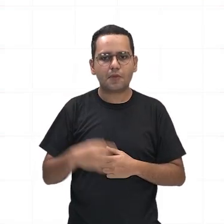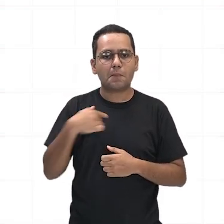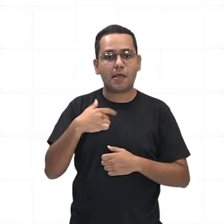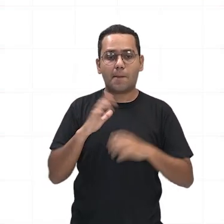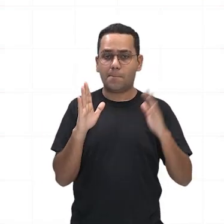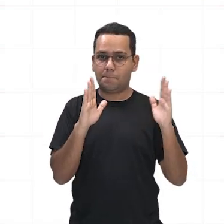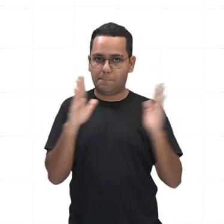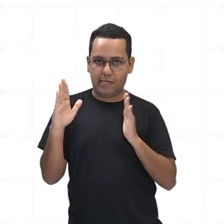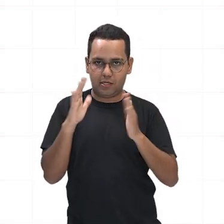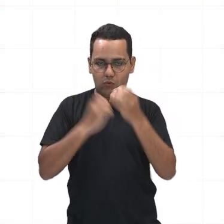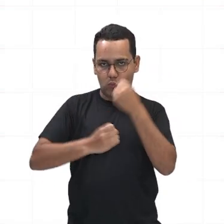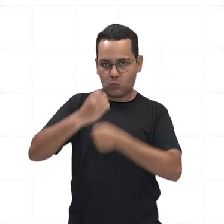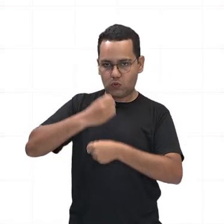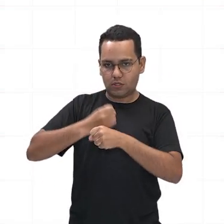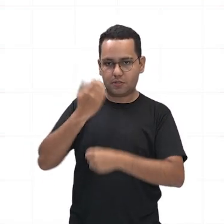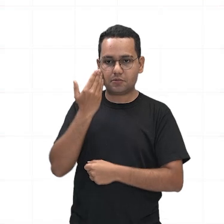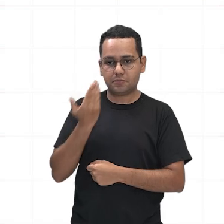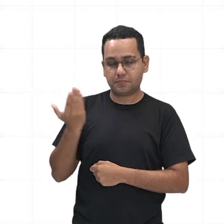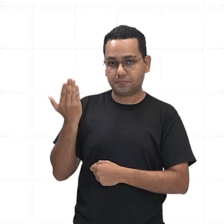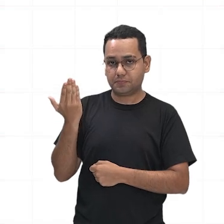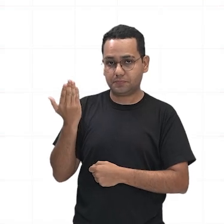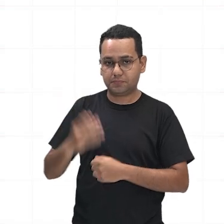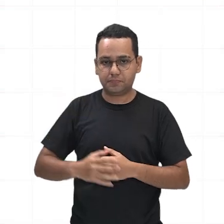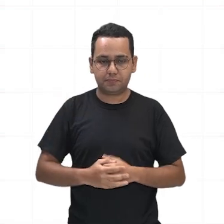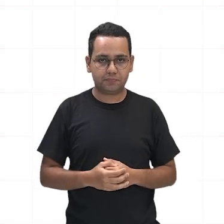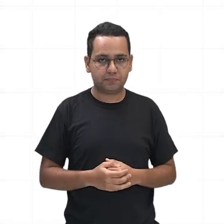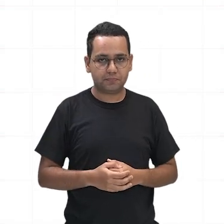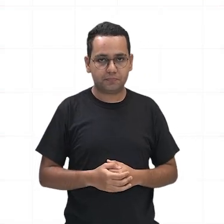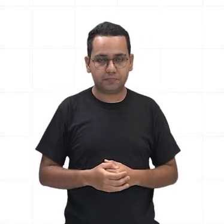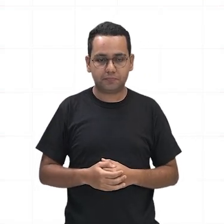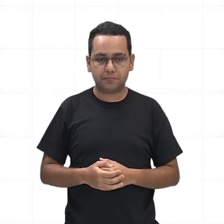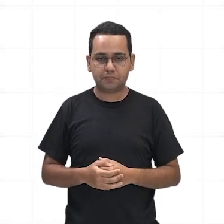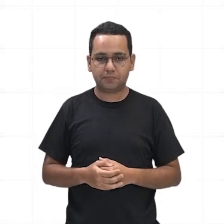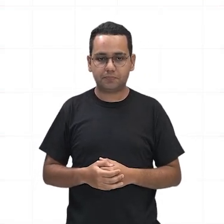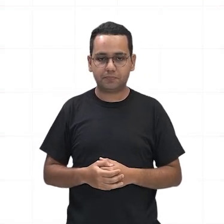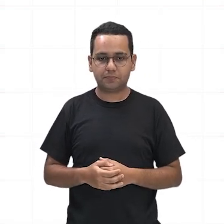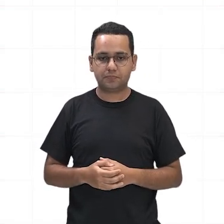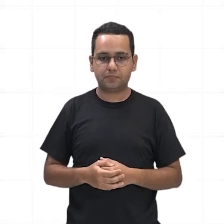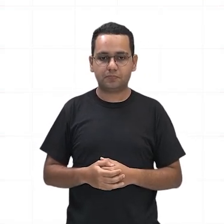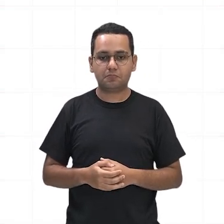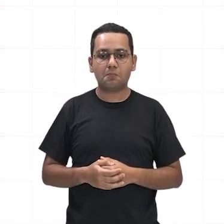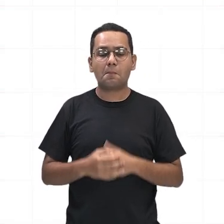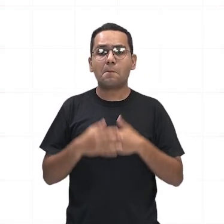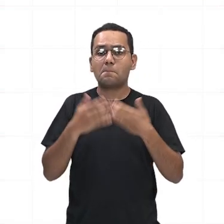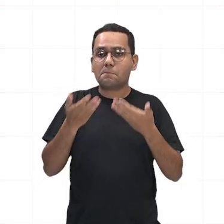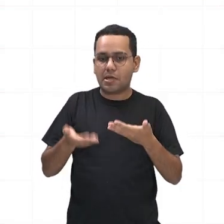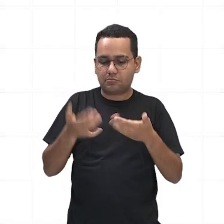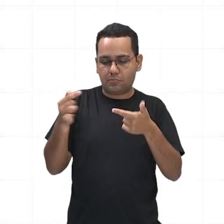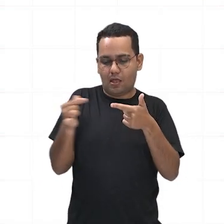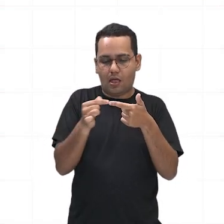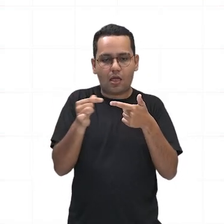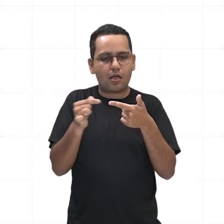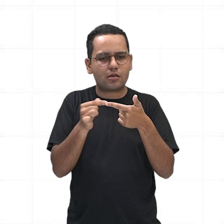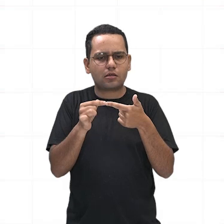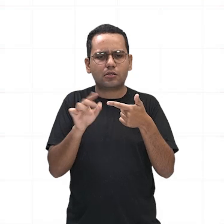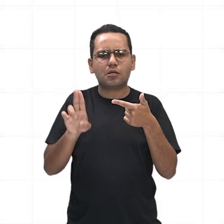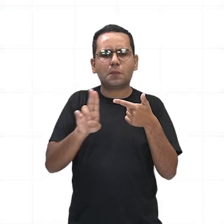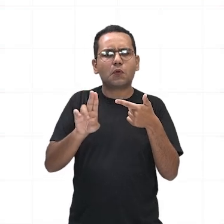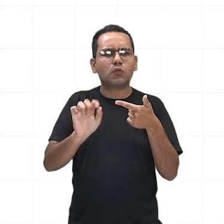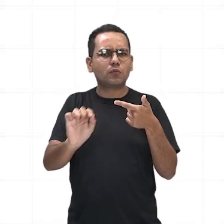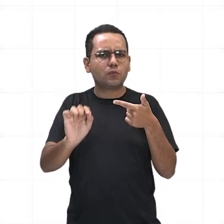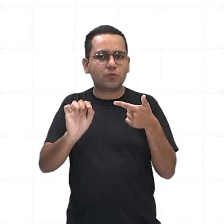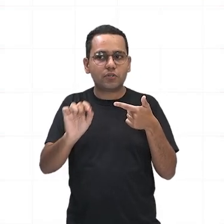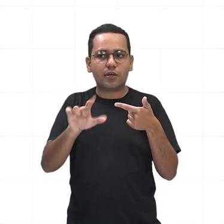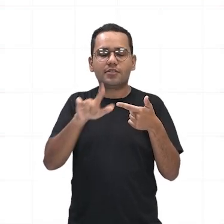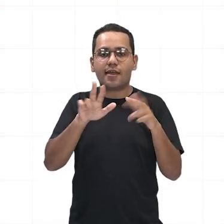de 1150 a.C. e 800 a.C. O nome dado a esta fase está relacionado